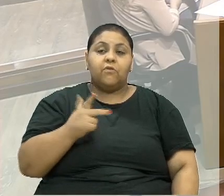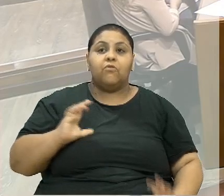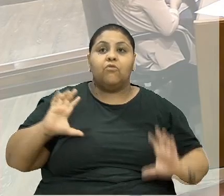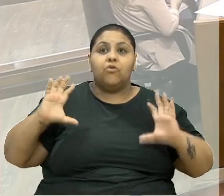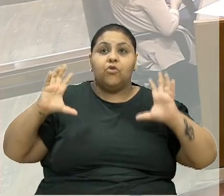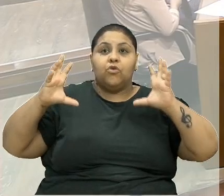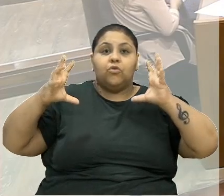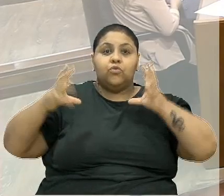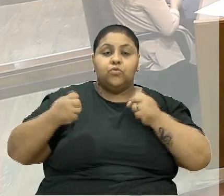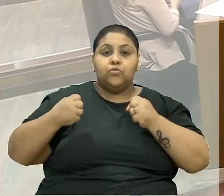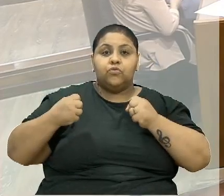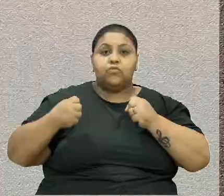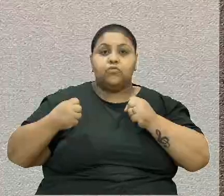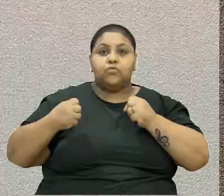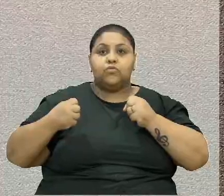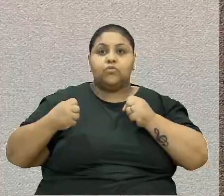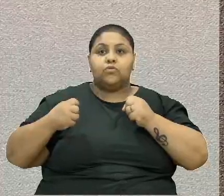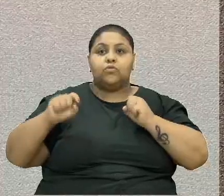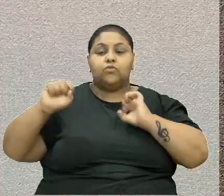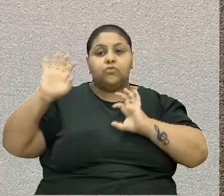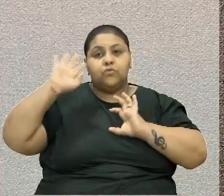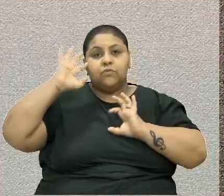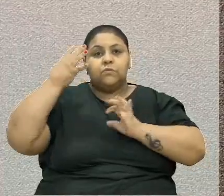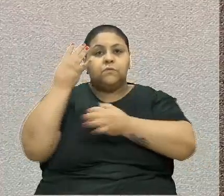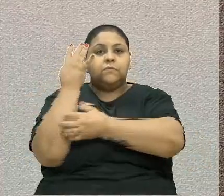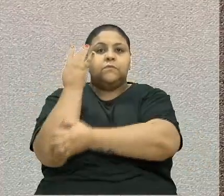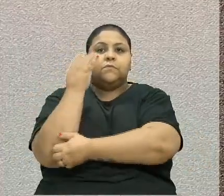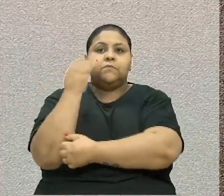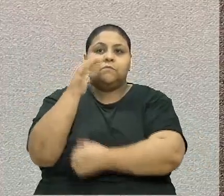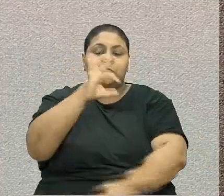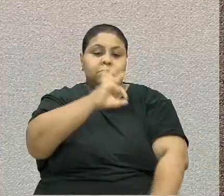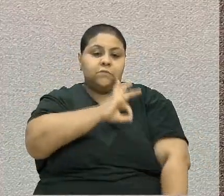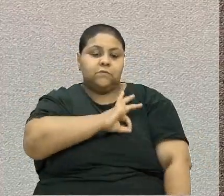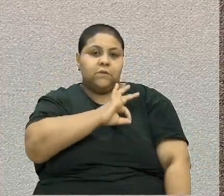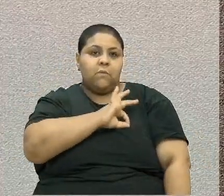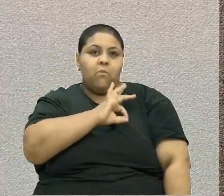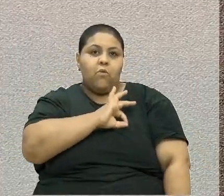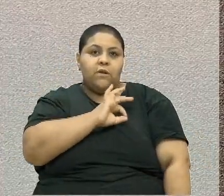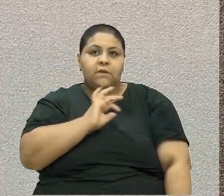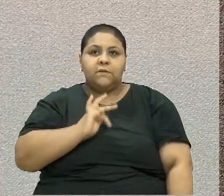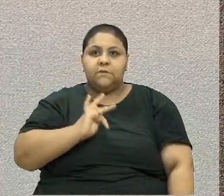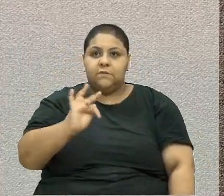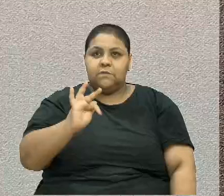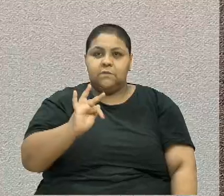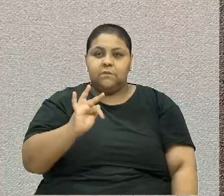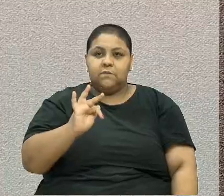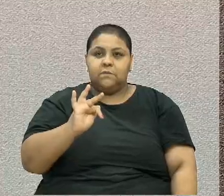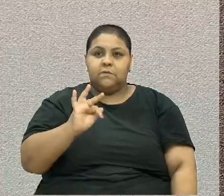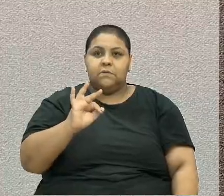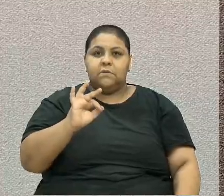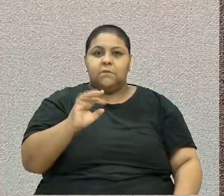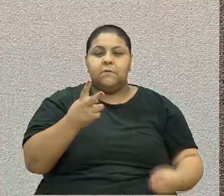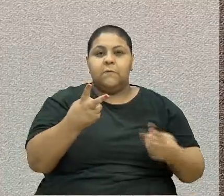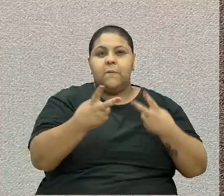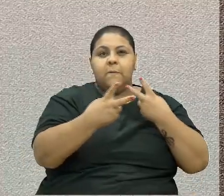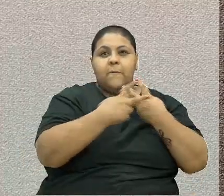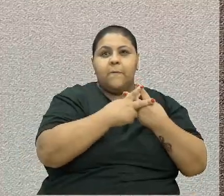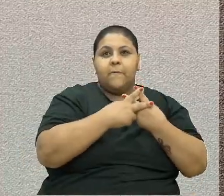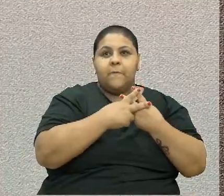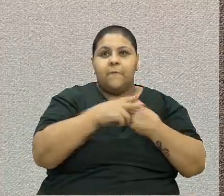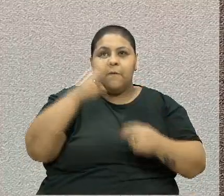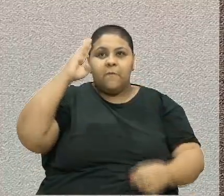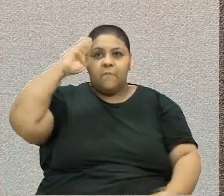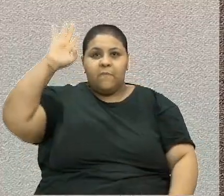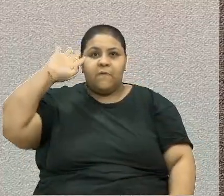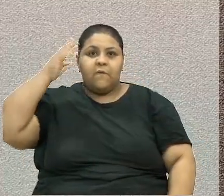esta apuração que está acontecendo da Polícia Federal e prisões de militares que aconteceram hoje